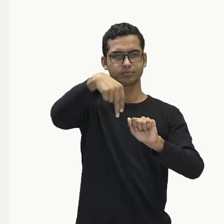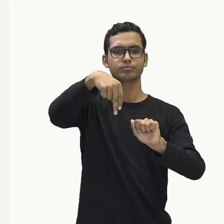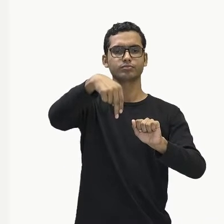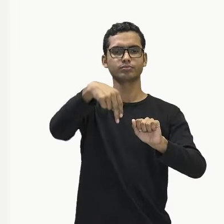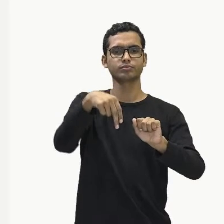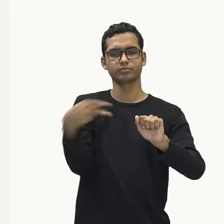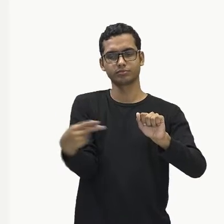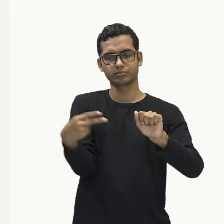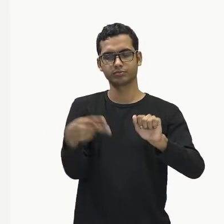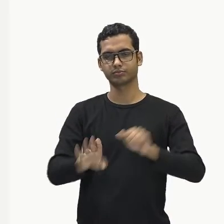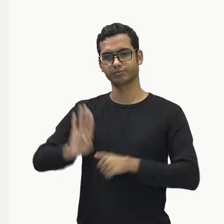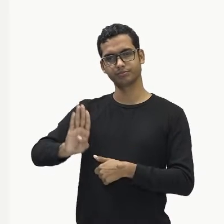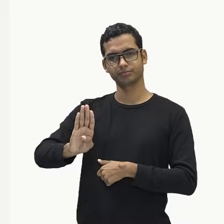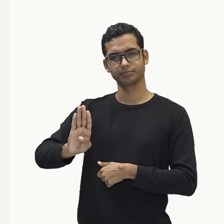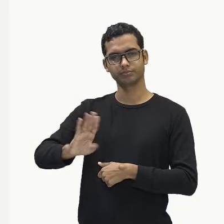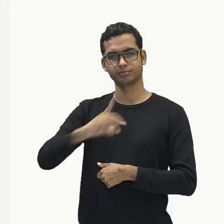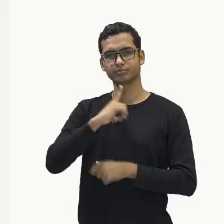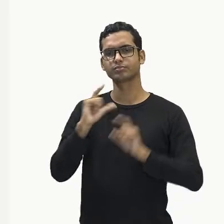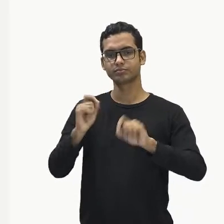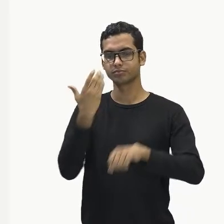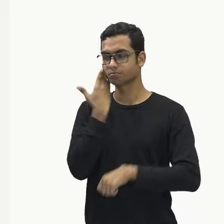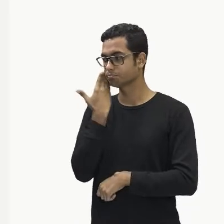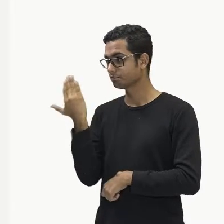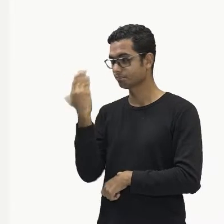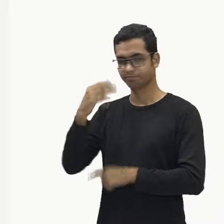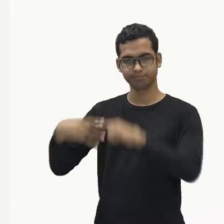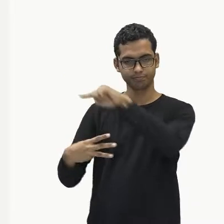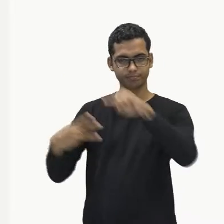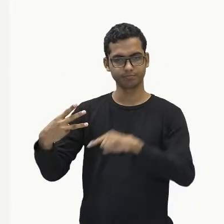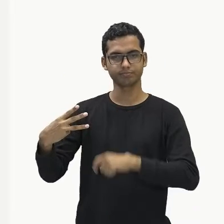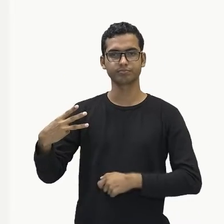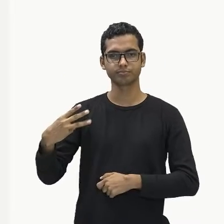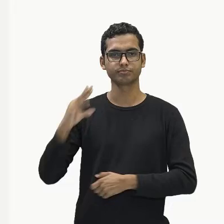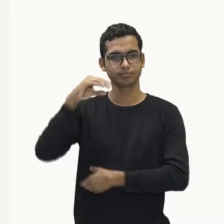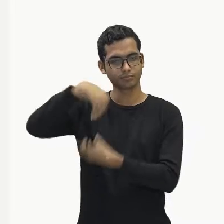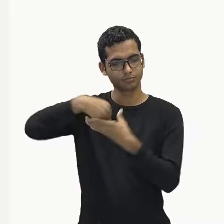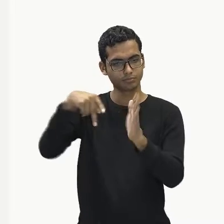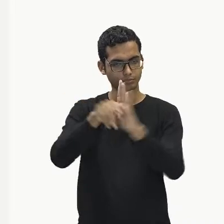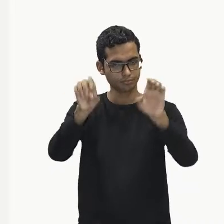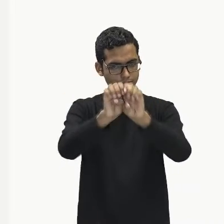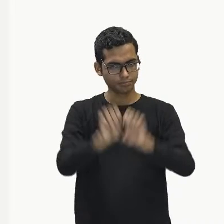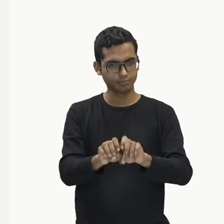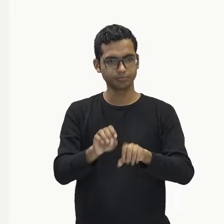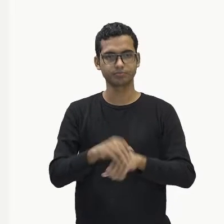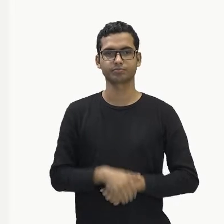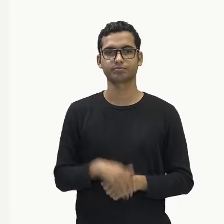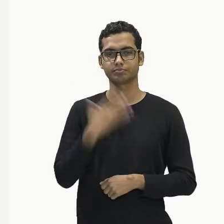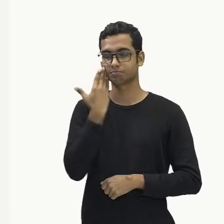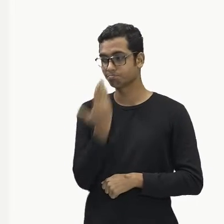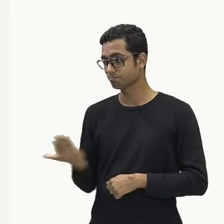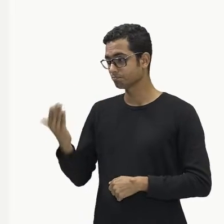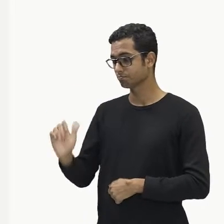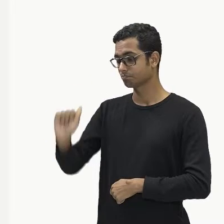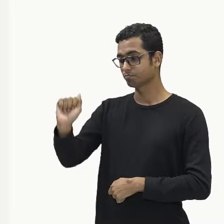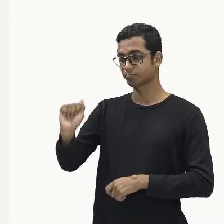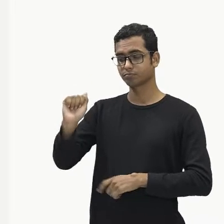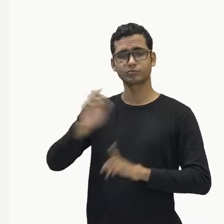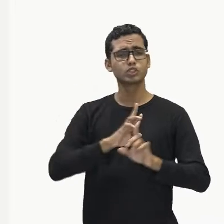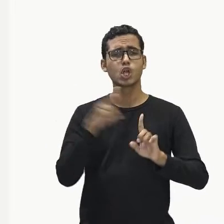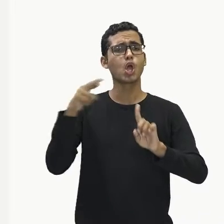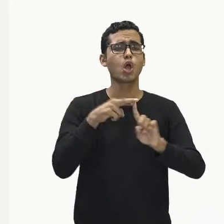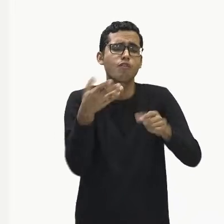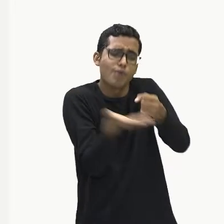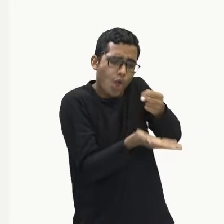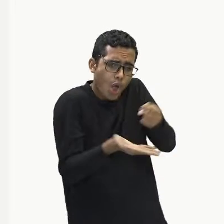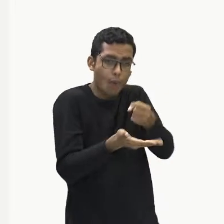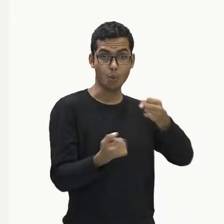nós temos a presença dos três elementos, que são A é a nossa base. É um número